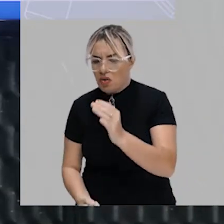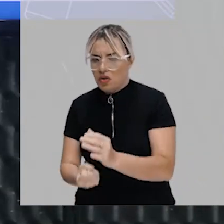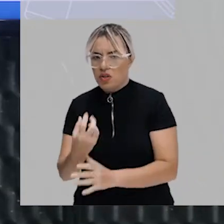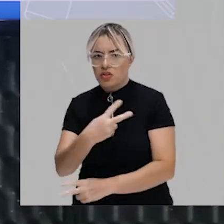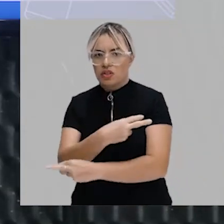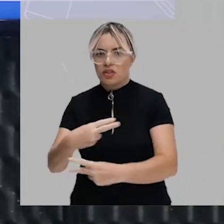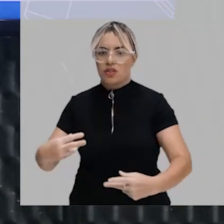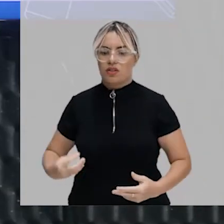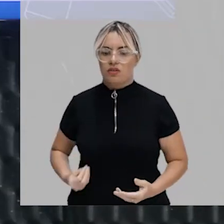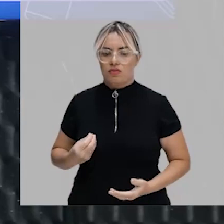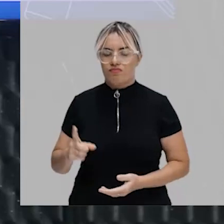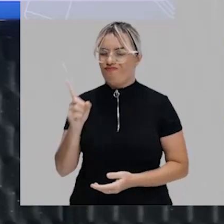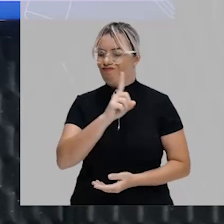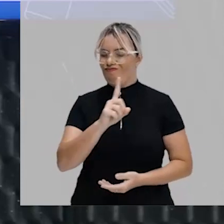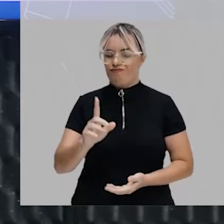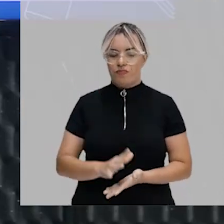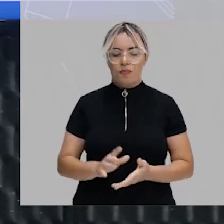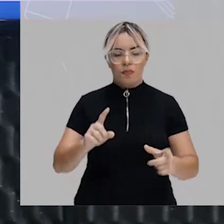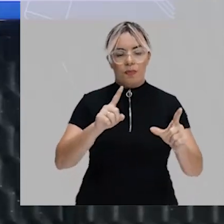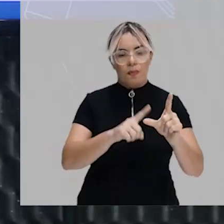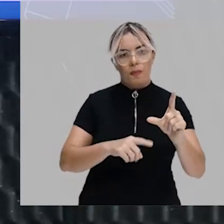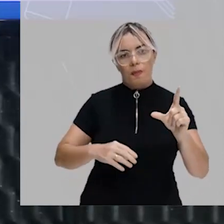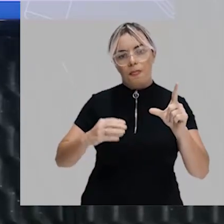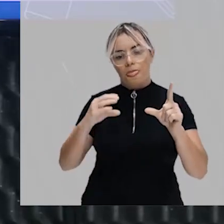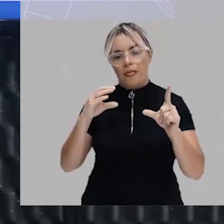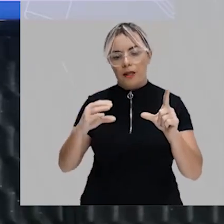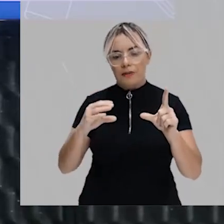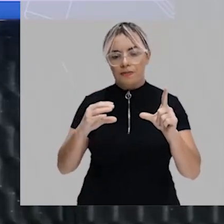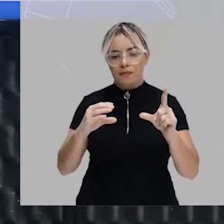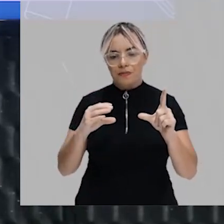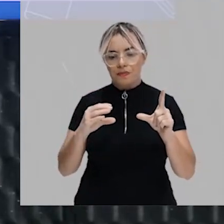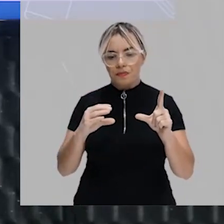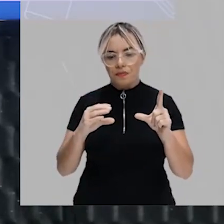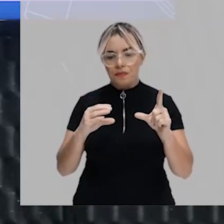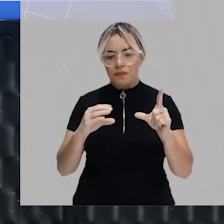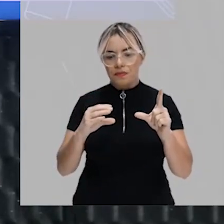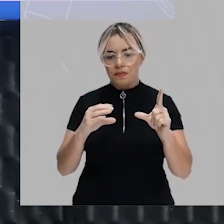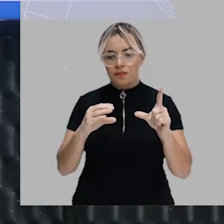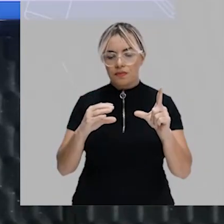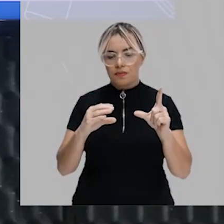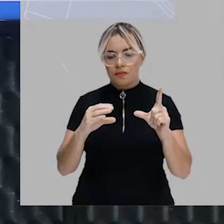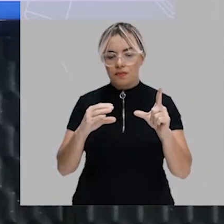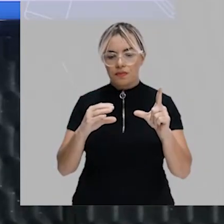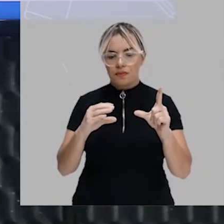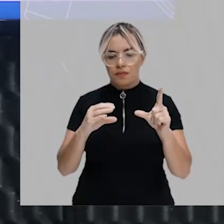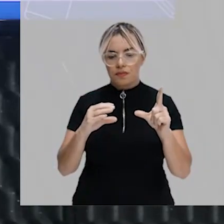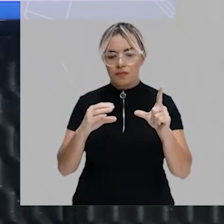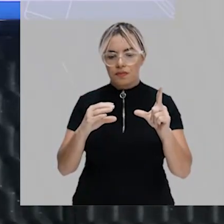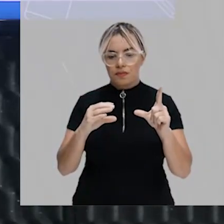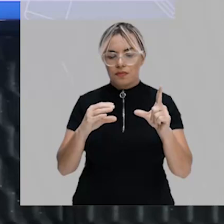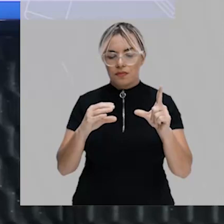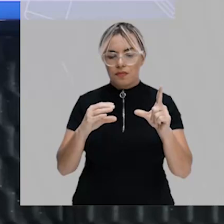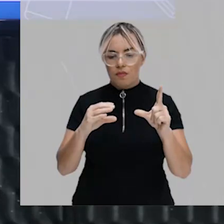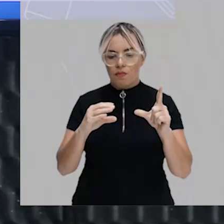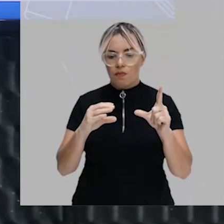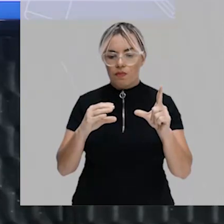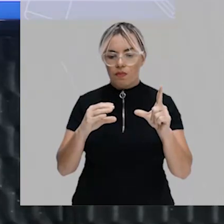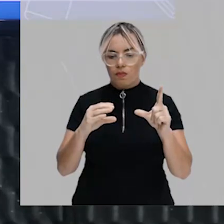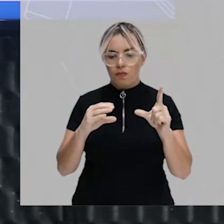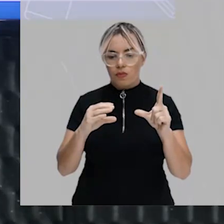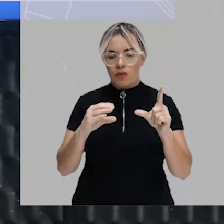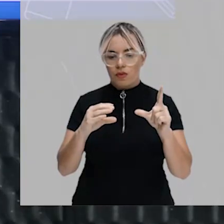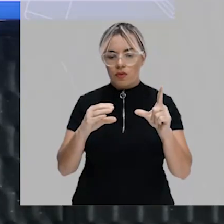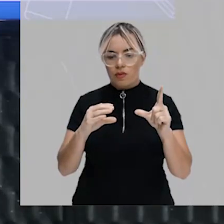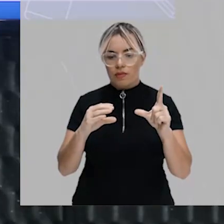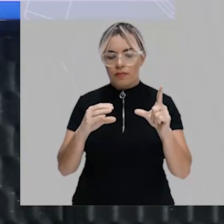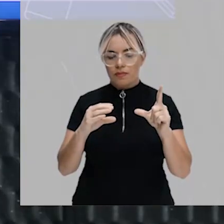C. Louis Pasteur, tá? Médico francês, realizou experimentos em